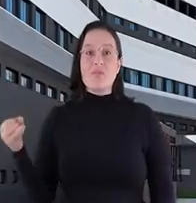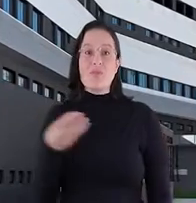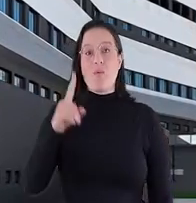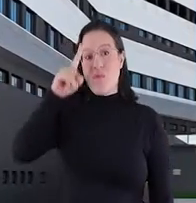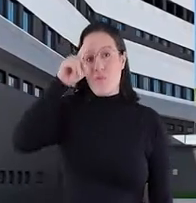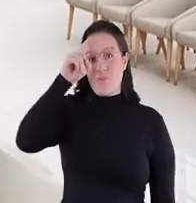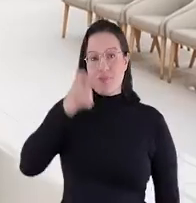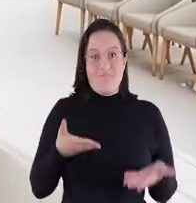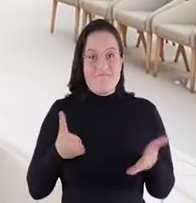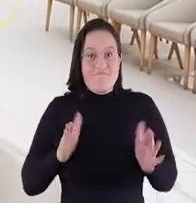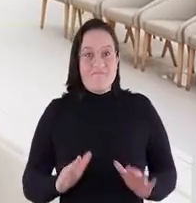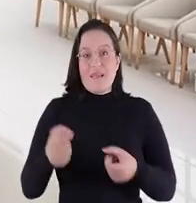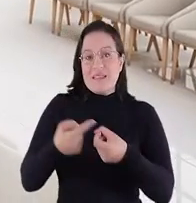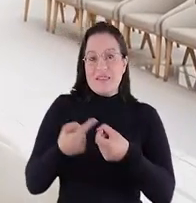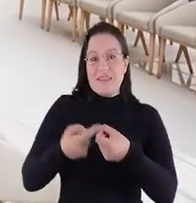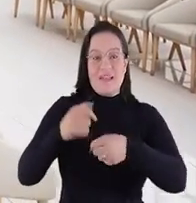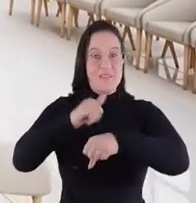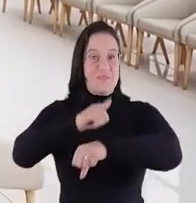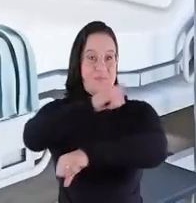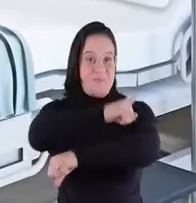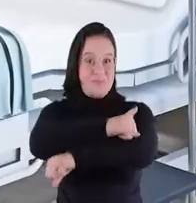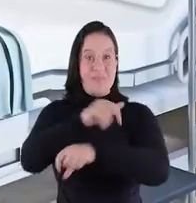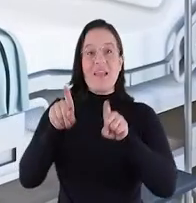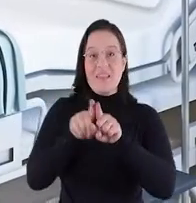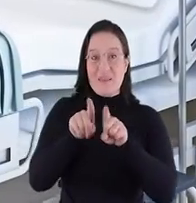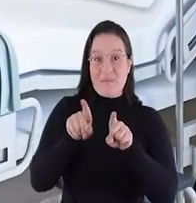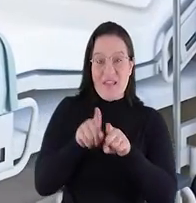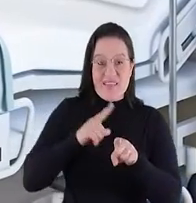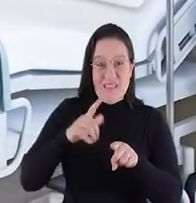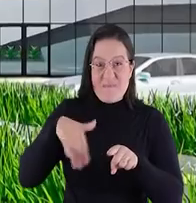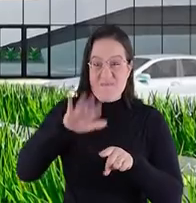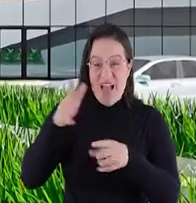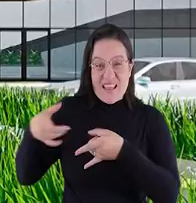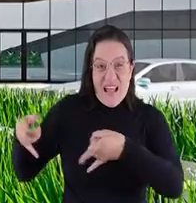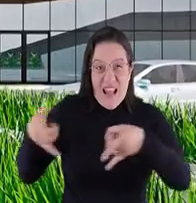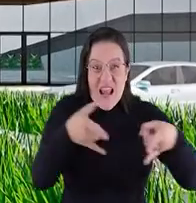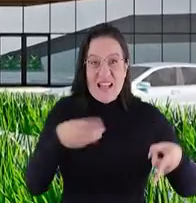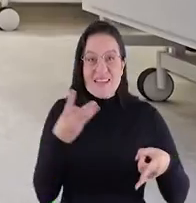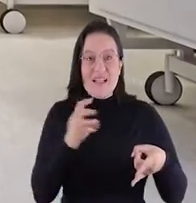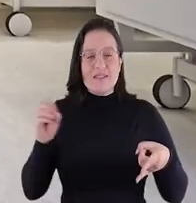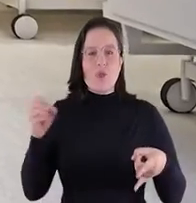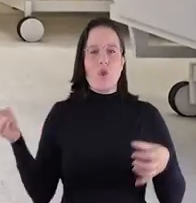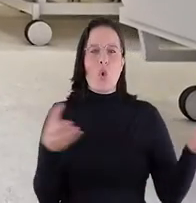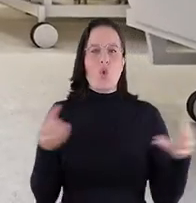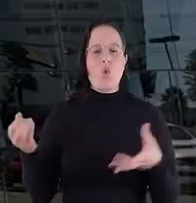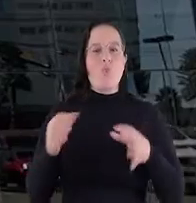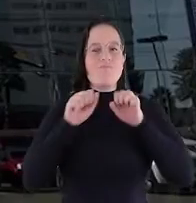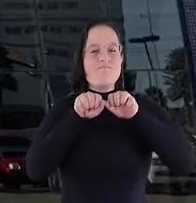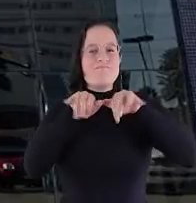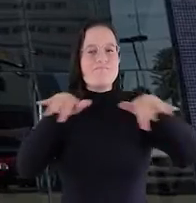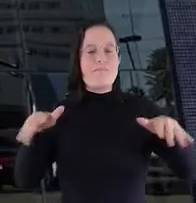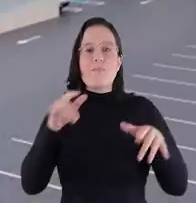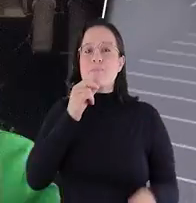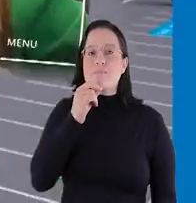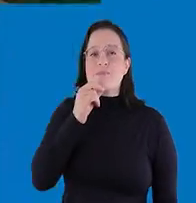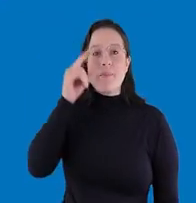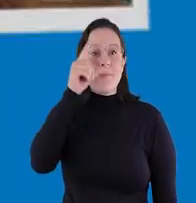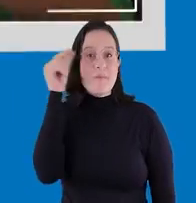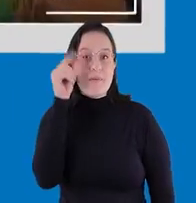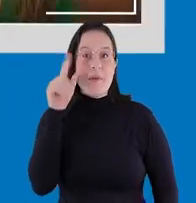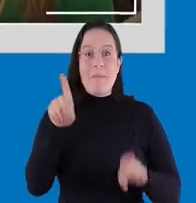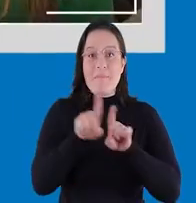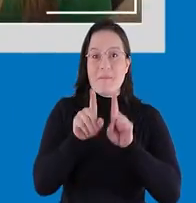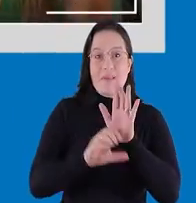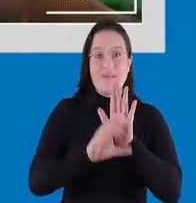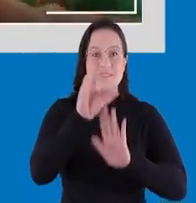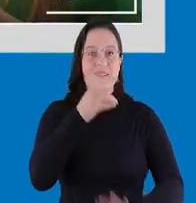hospital e maternidade municipal de São José dos Pinhais, com mais de 300 leitos. É um hospital novinho para todo o estado, como em Guarapuava e em Cianorte também.